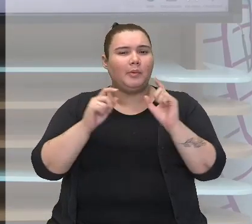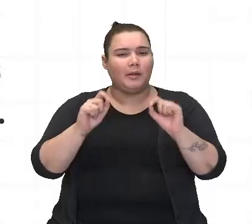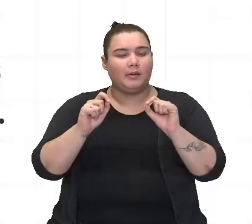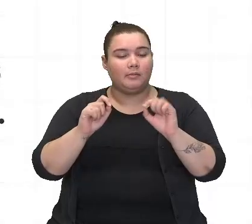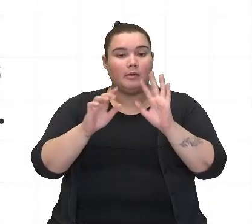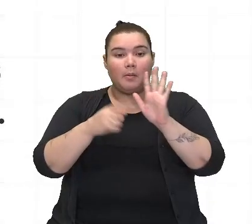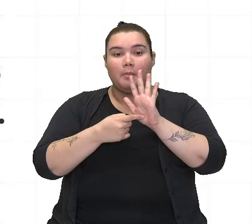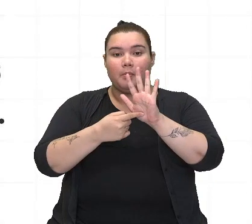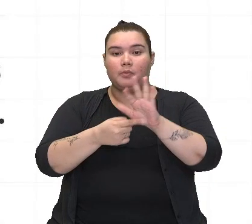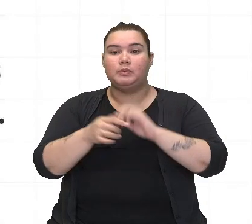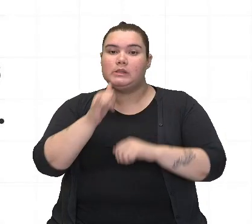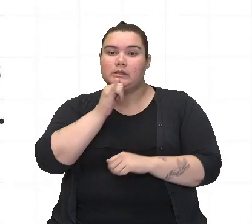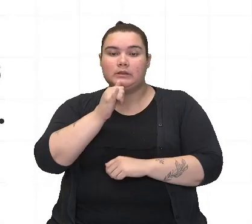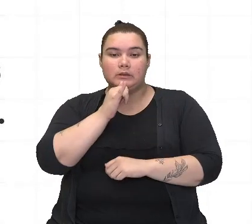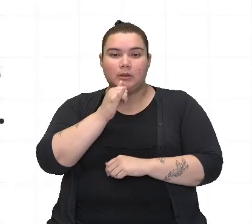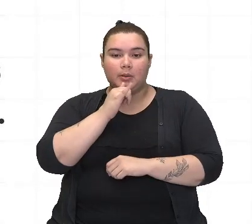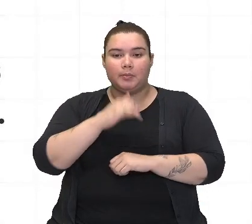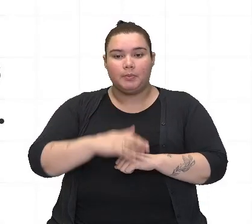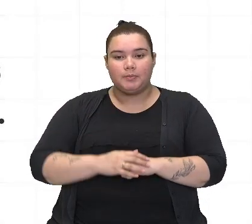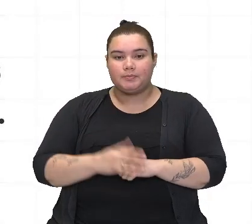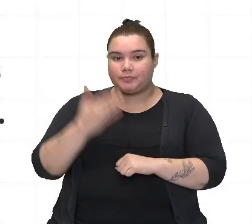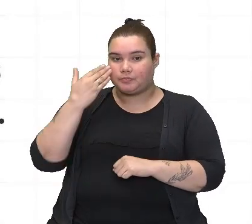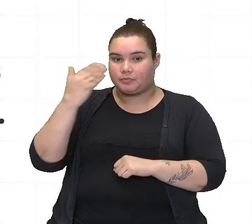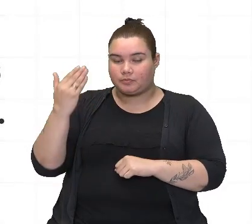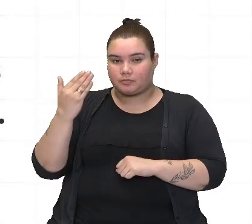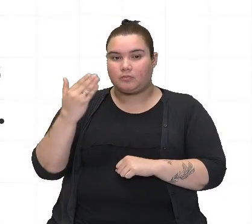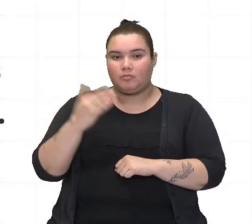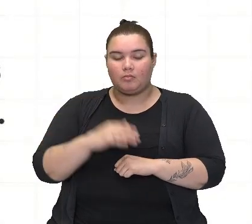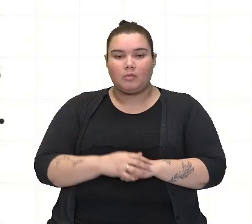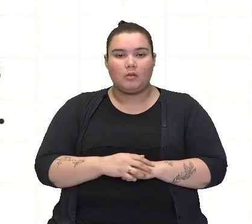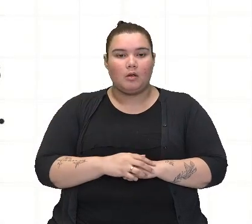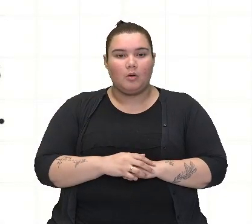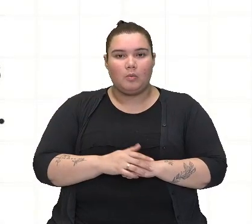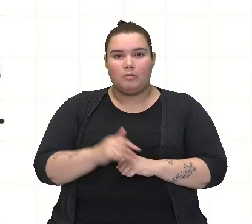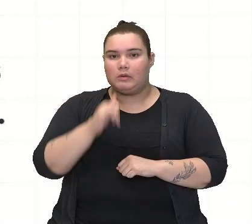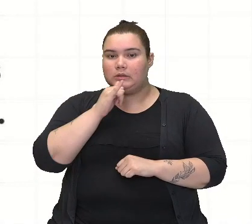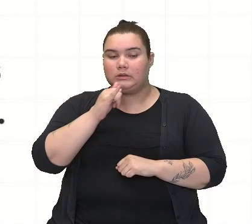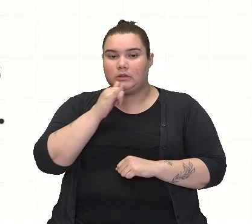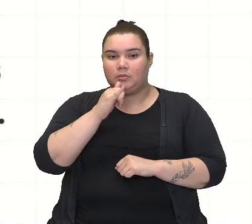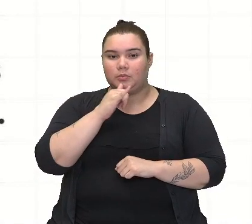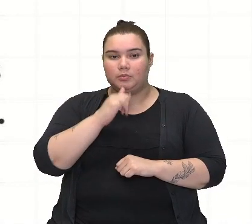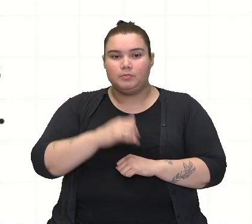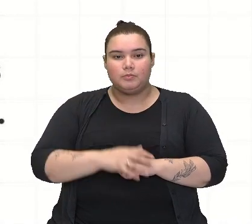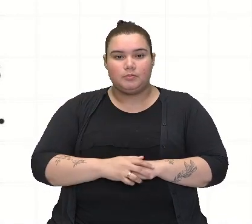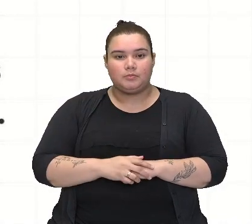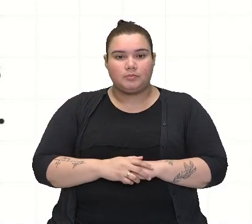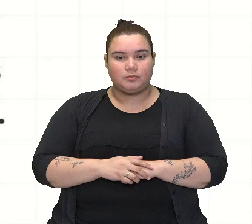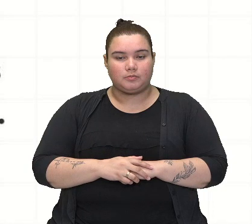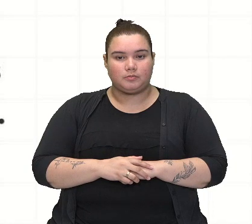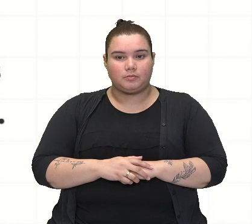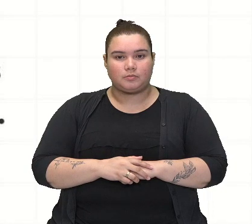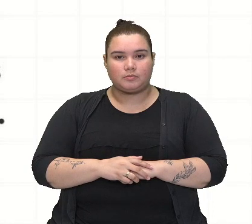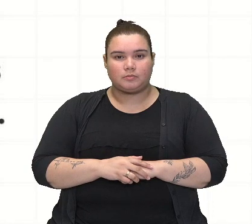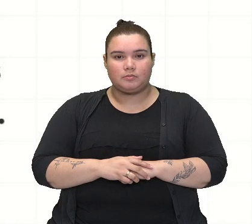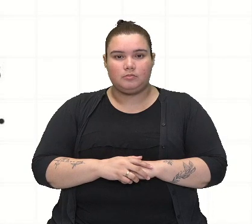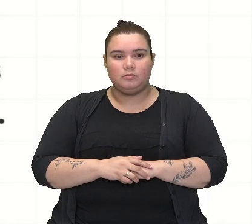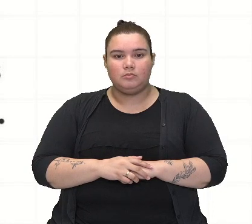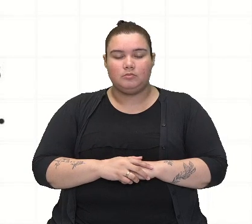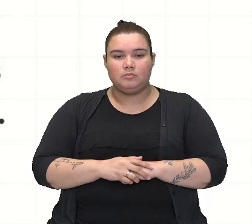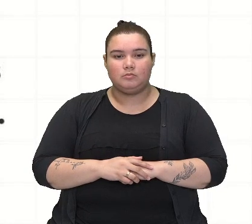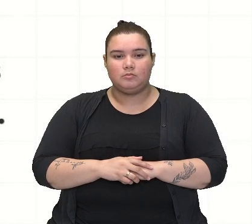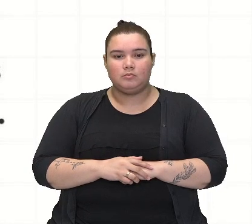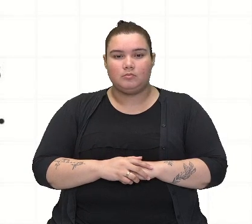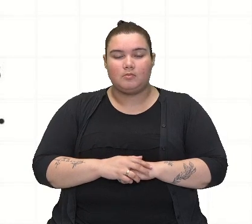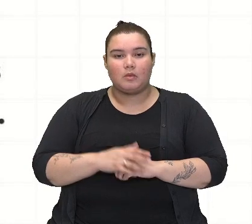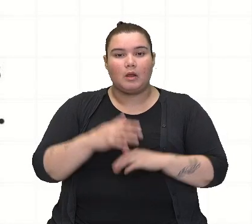um exemplo. Olha o exemplo que nós temos. No exemplo que nós temos aqui, nós vamos observar o seguinte, olha só,